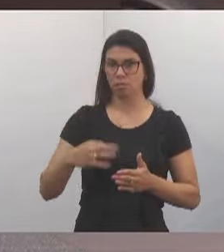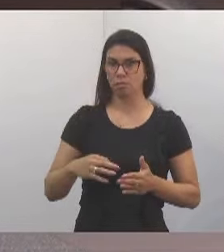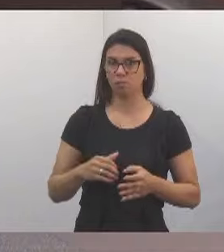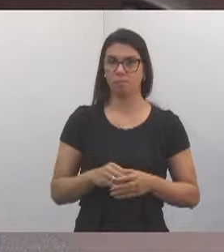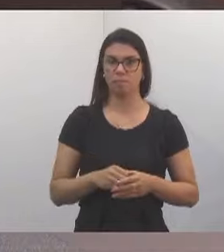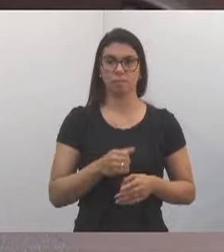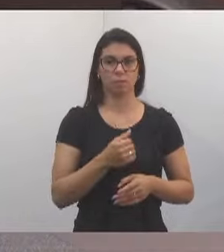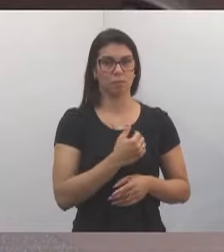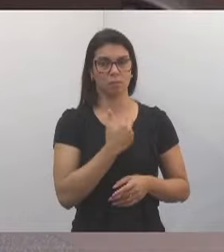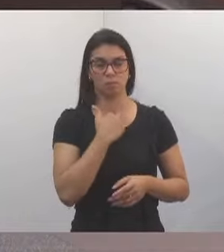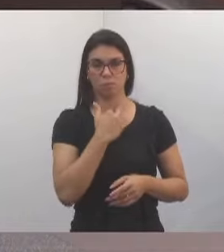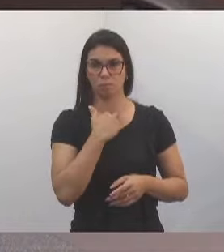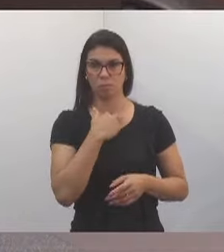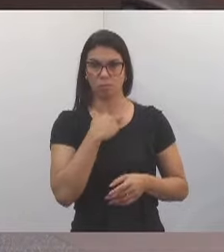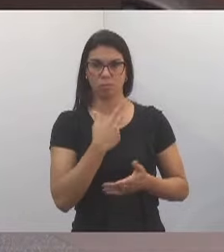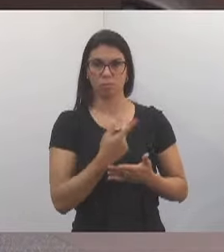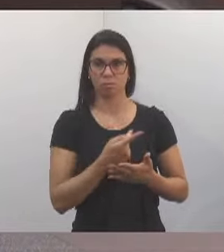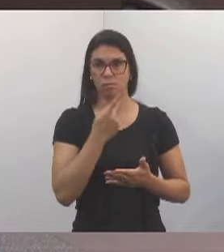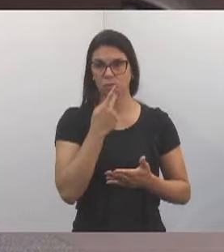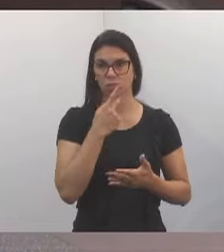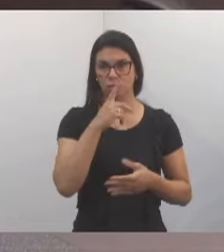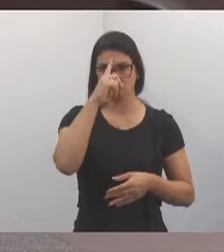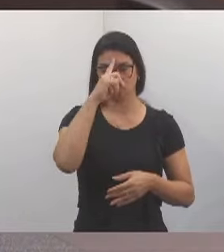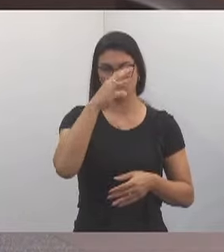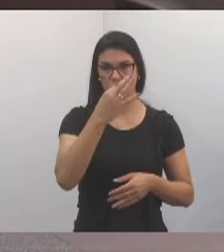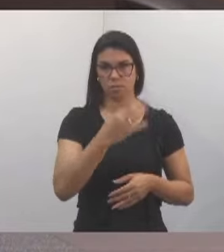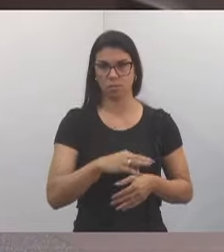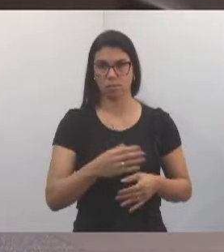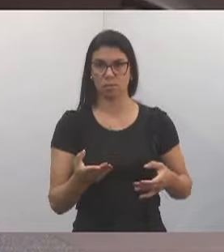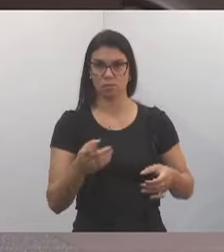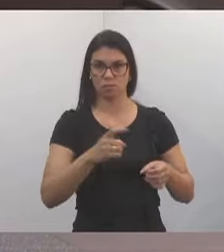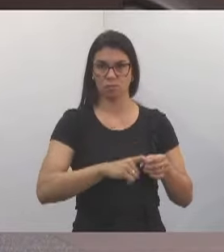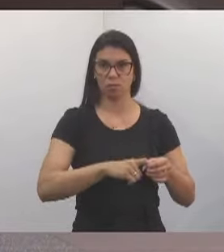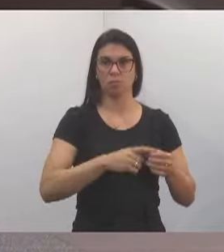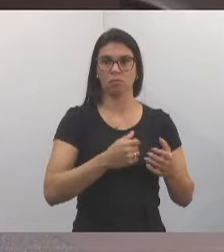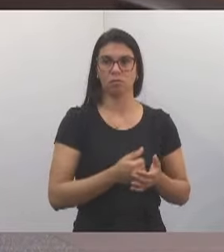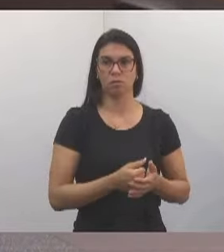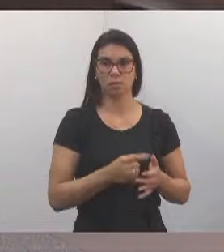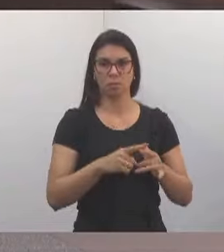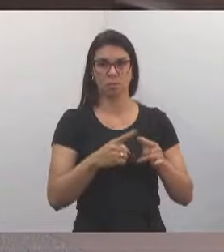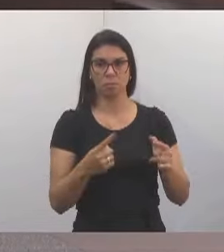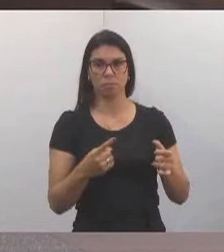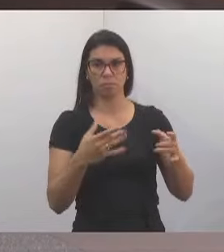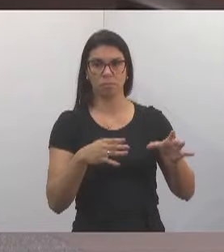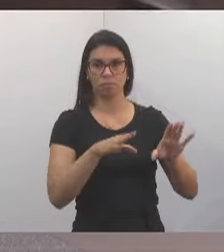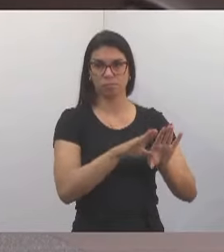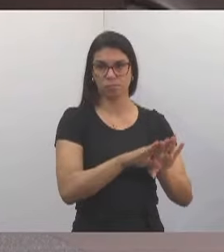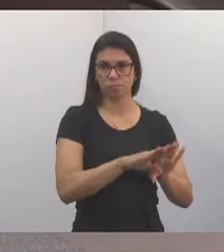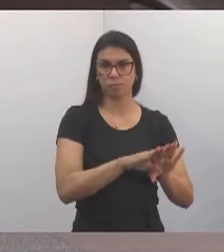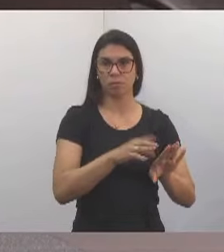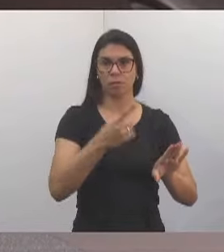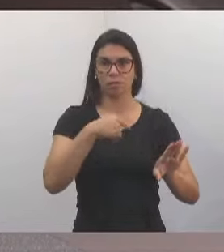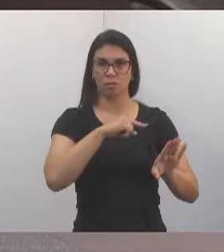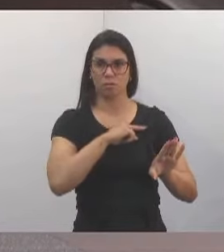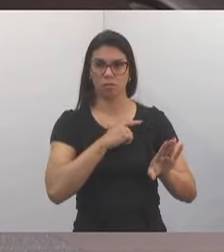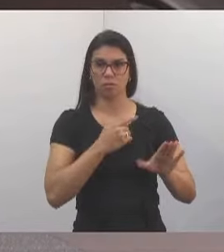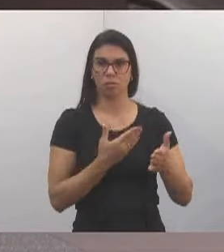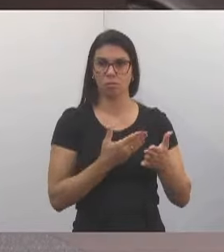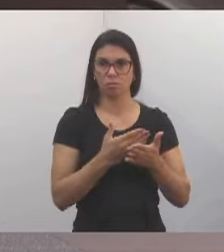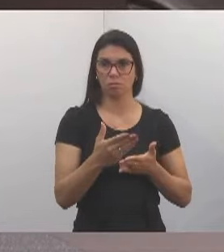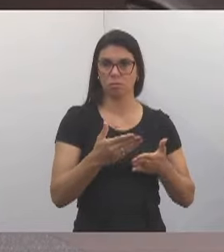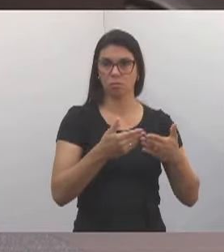Resposta. Não é possível precisar uma data de reabertura da porta principal, pois estamos na fase inicial